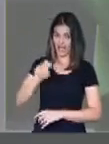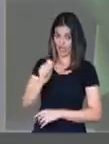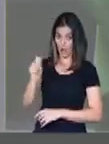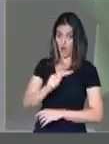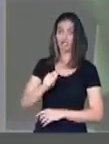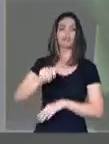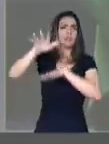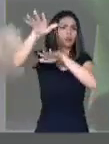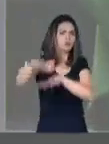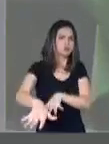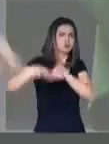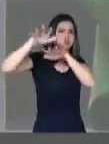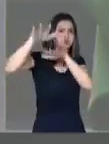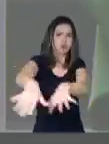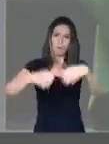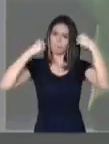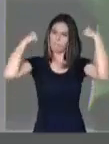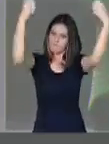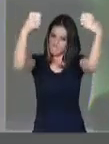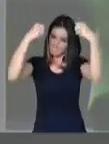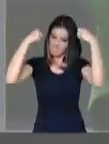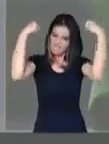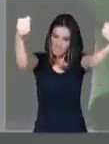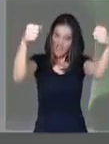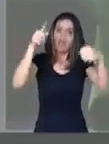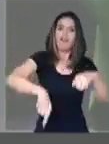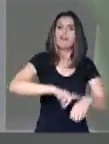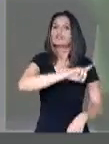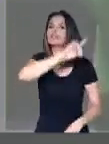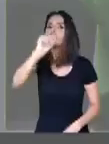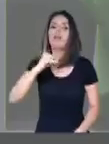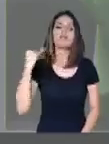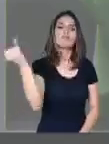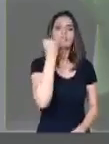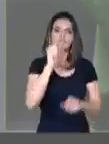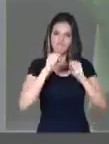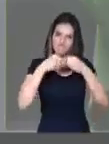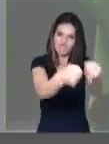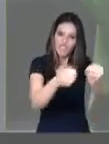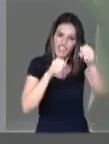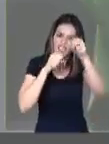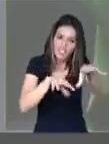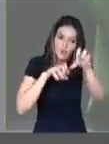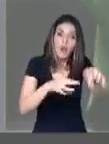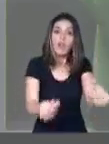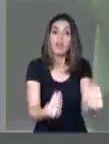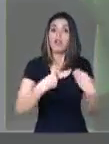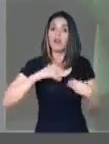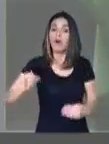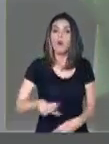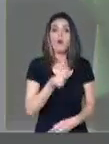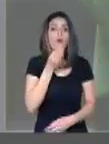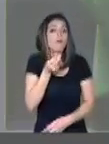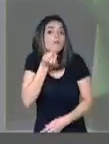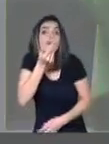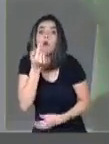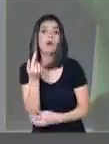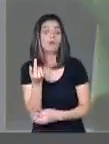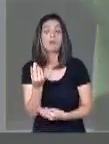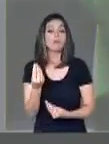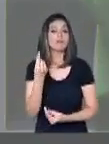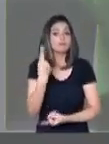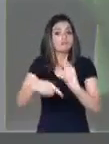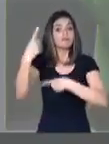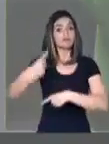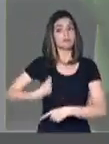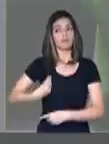agosto é muito importante para defender a educação, que é uma das poucas oportunidades para melhorar um pouco a vida